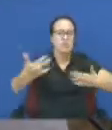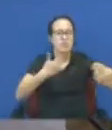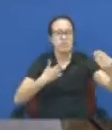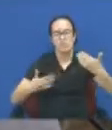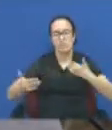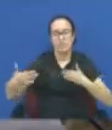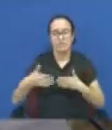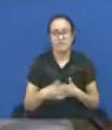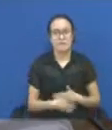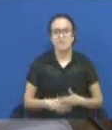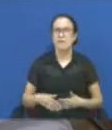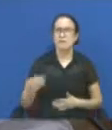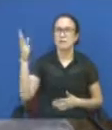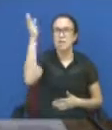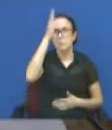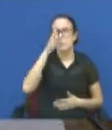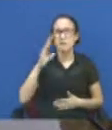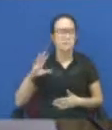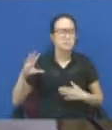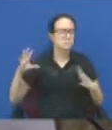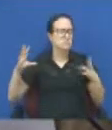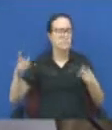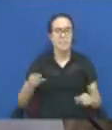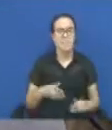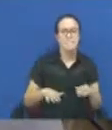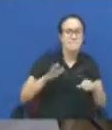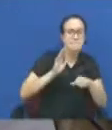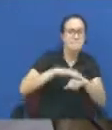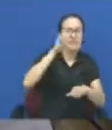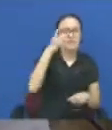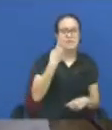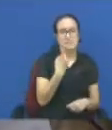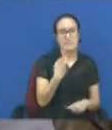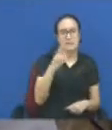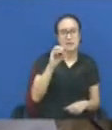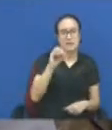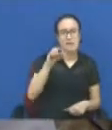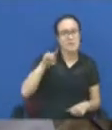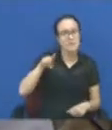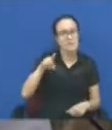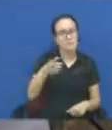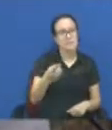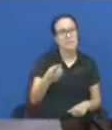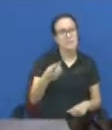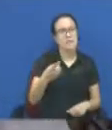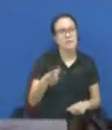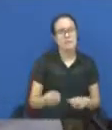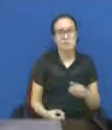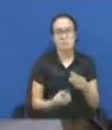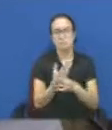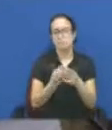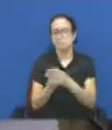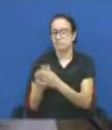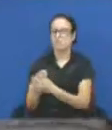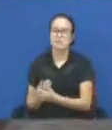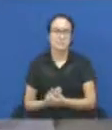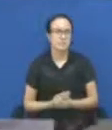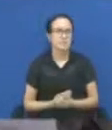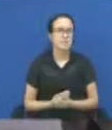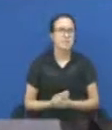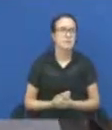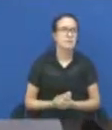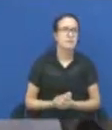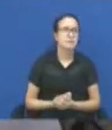o território nacional. São mais de 10 mil igrejas plantadas aqui no nosso